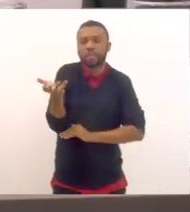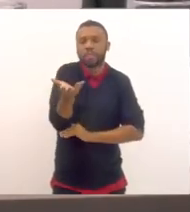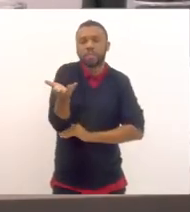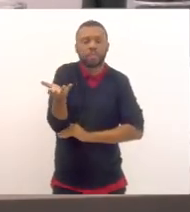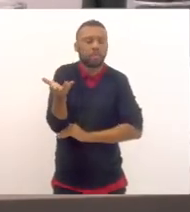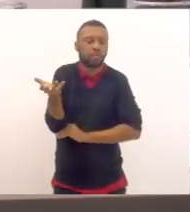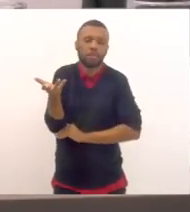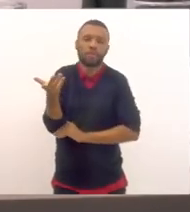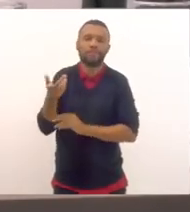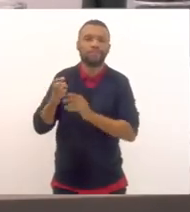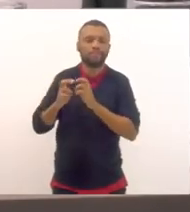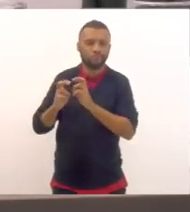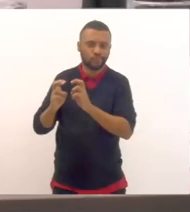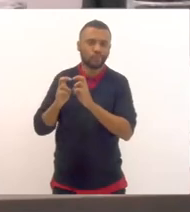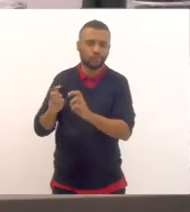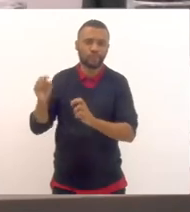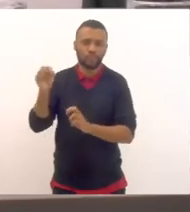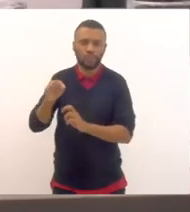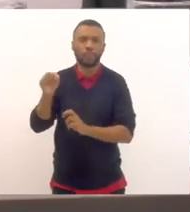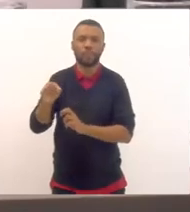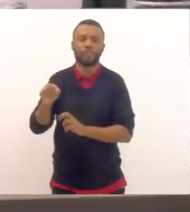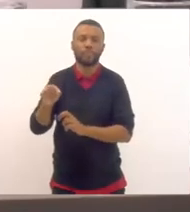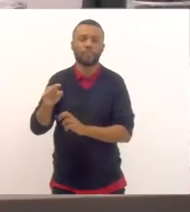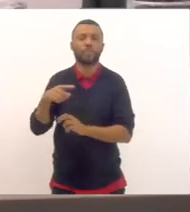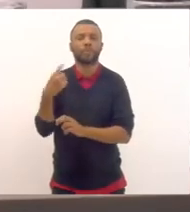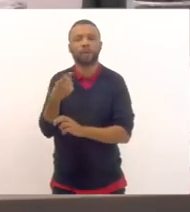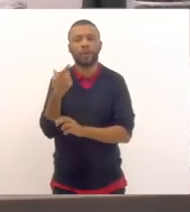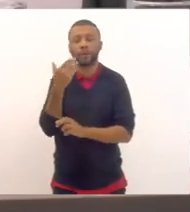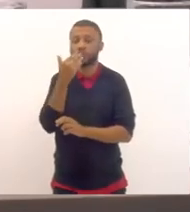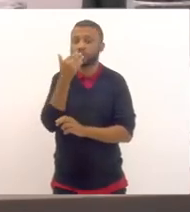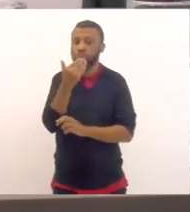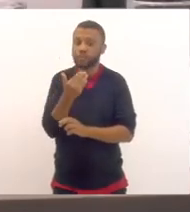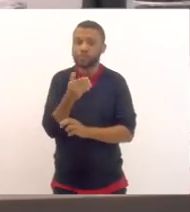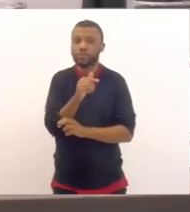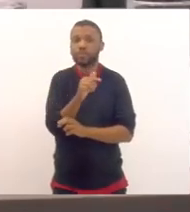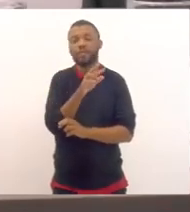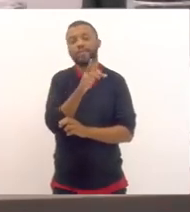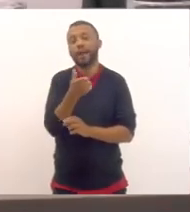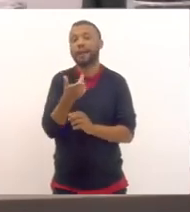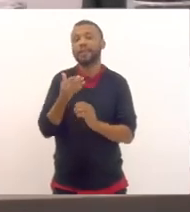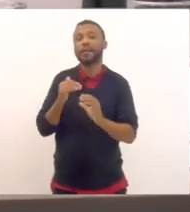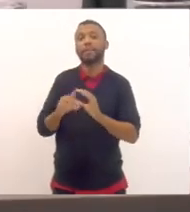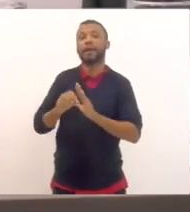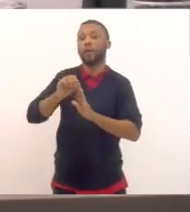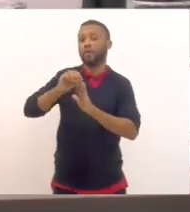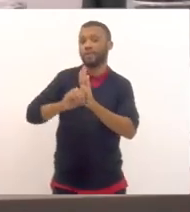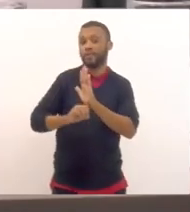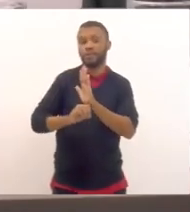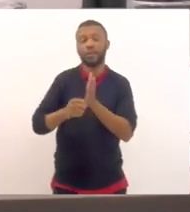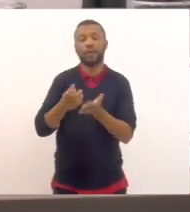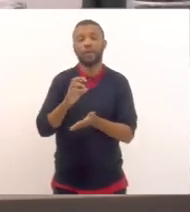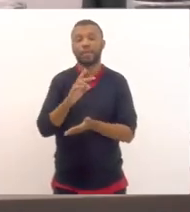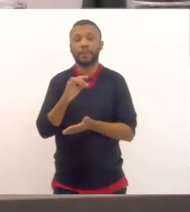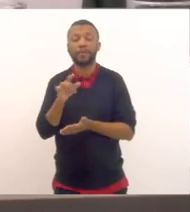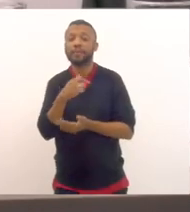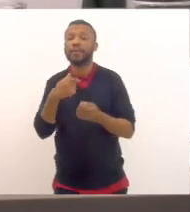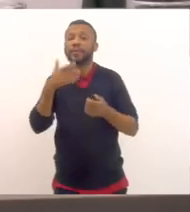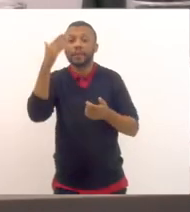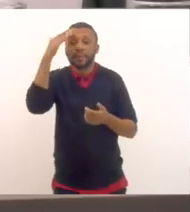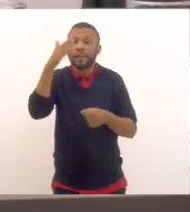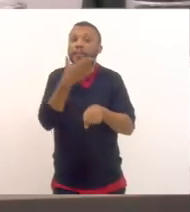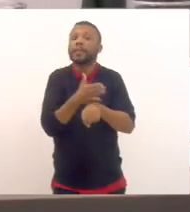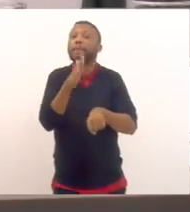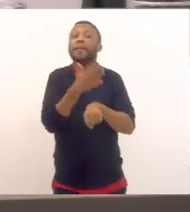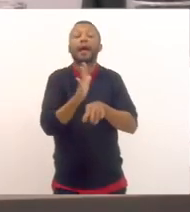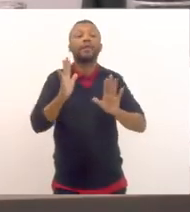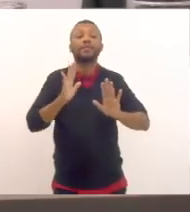linha férrea então por isso que eu solicitei macho como o senhor está colocando que vai encaminhar um ofício à essa sempre queria saber efetivamente independente